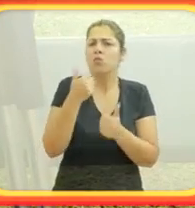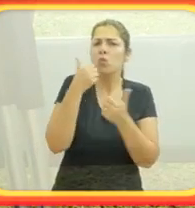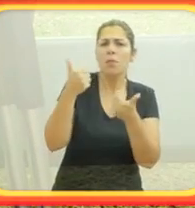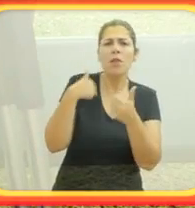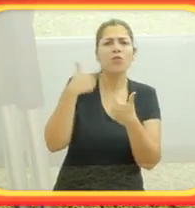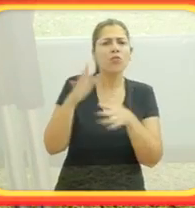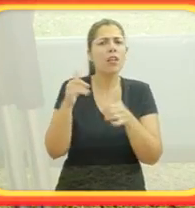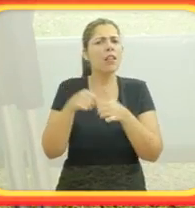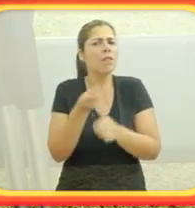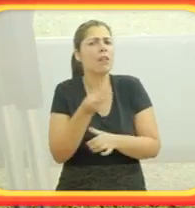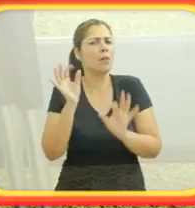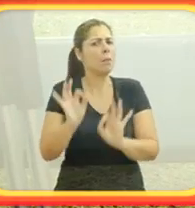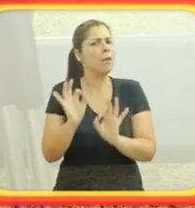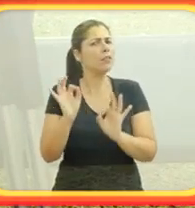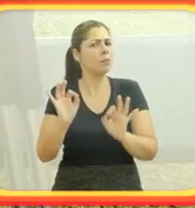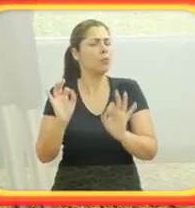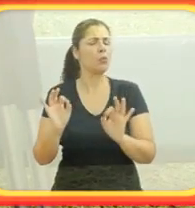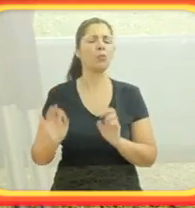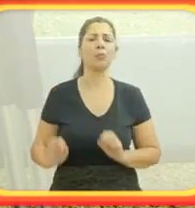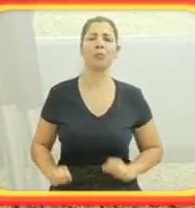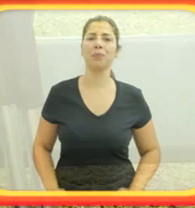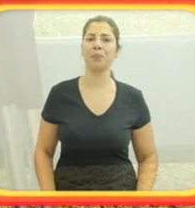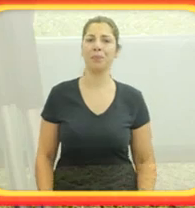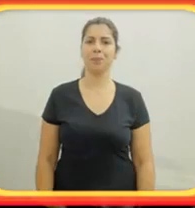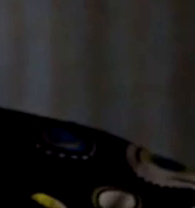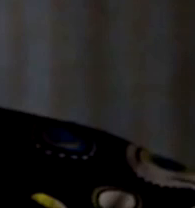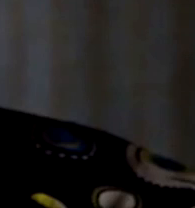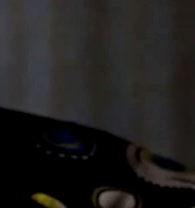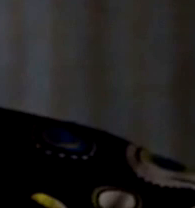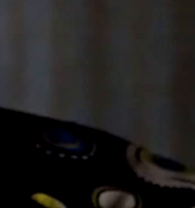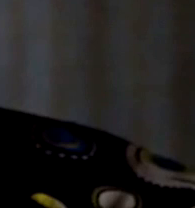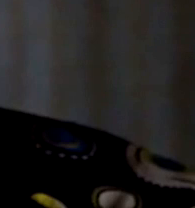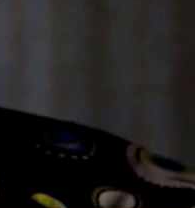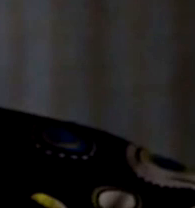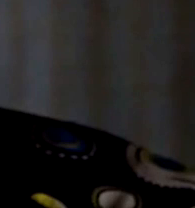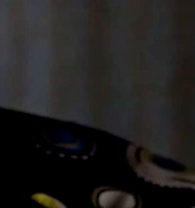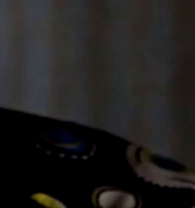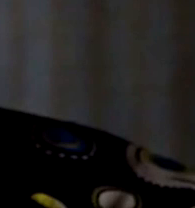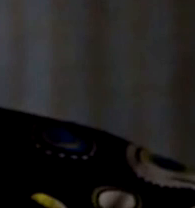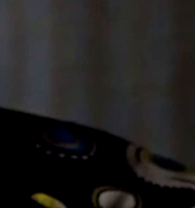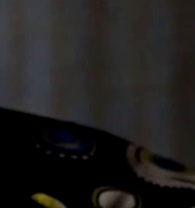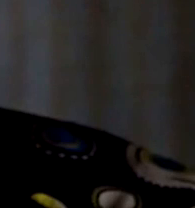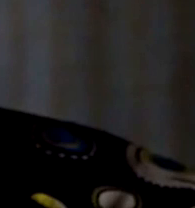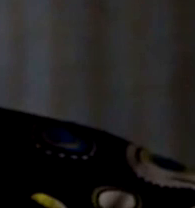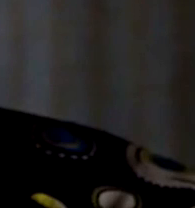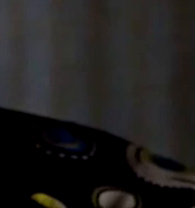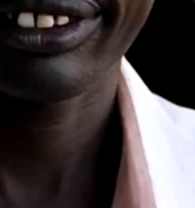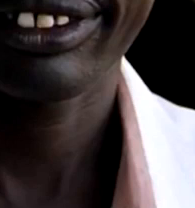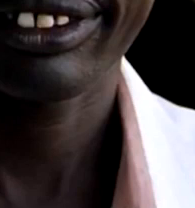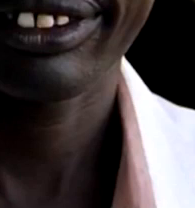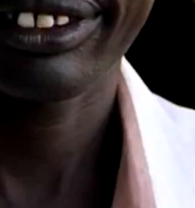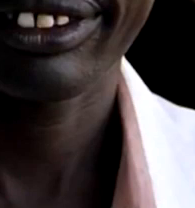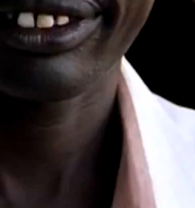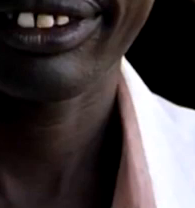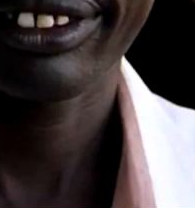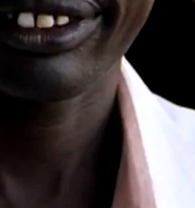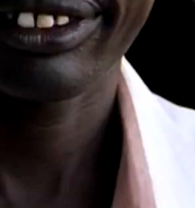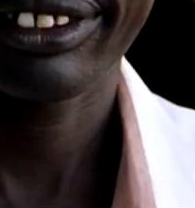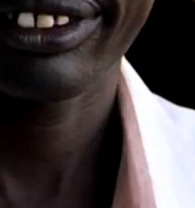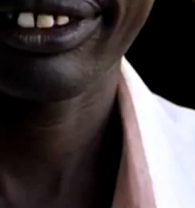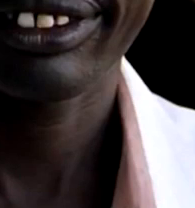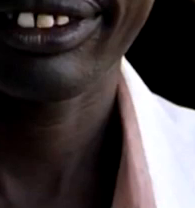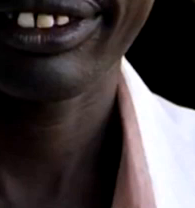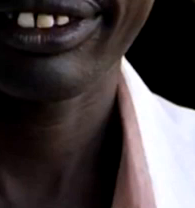presa. Eu não, tudo bem, já estava de saída mesmo. Fotos. Na primeira, rosto de uma senhora. Na segunda, homem sorri.